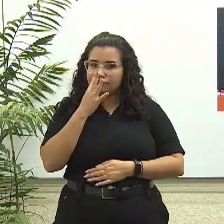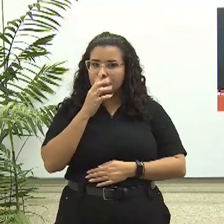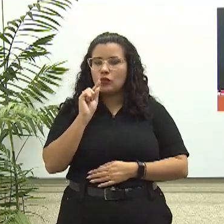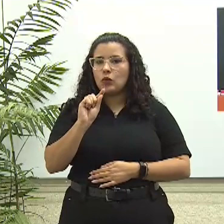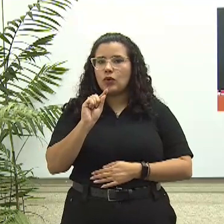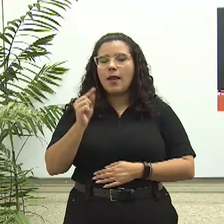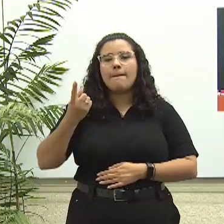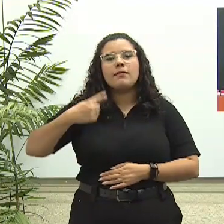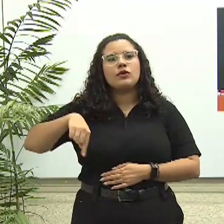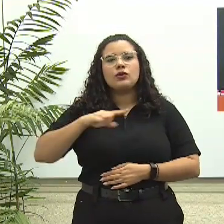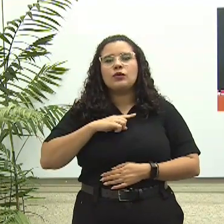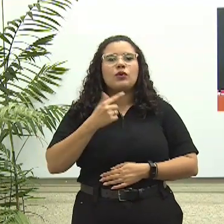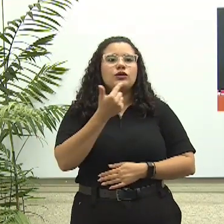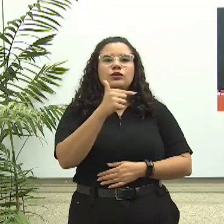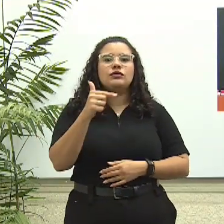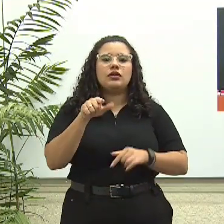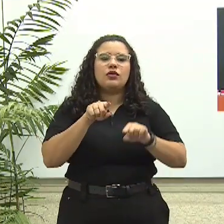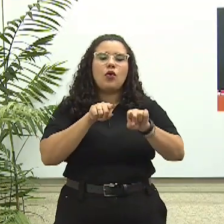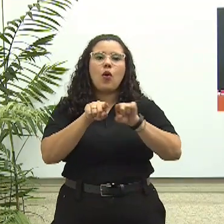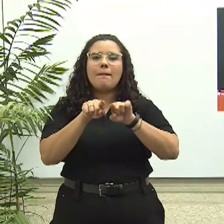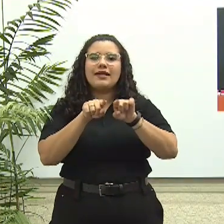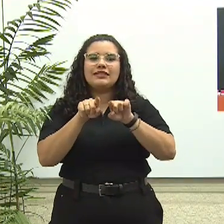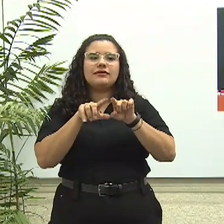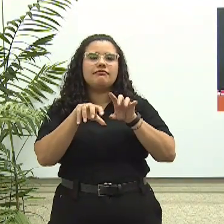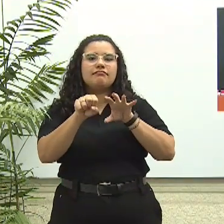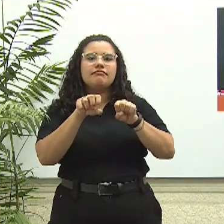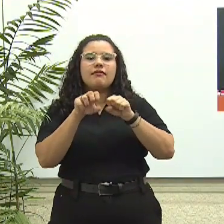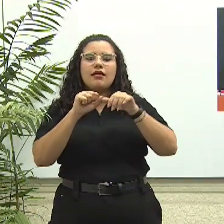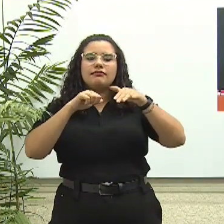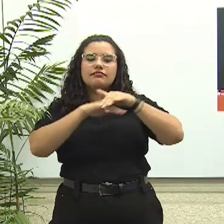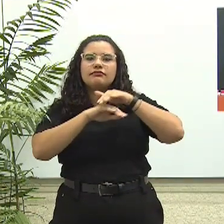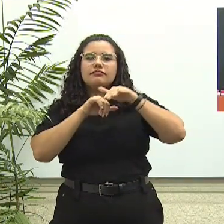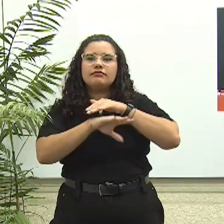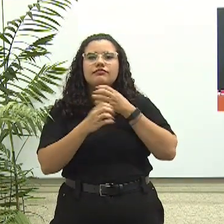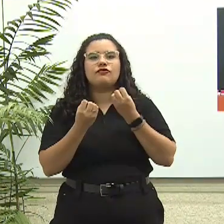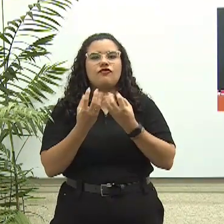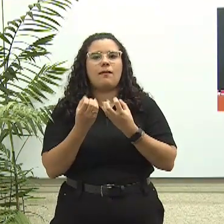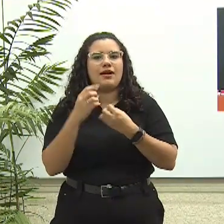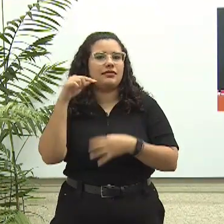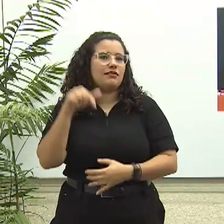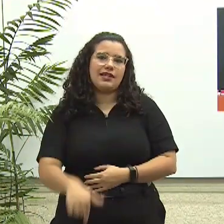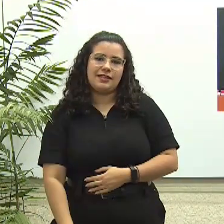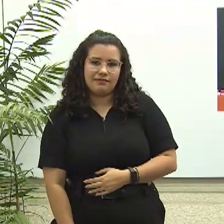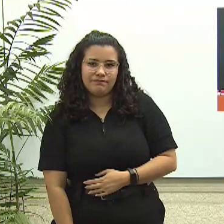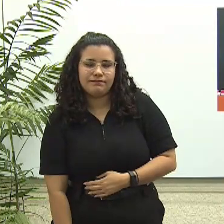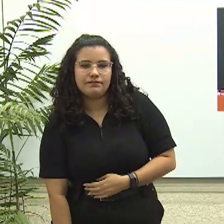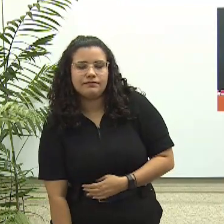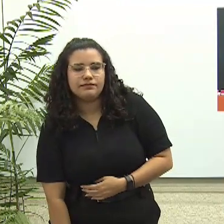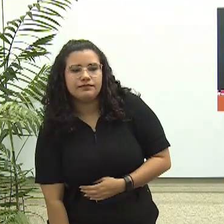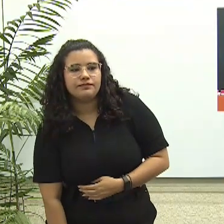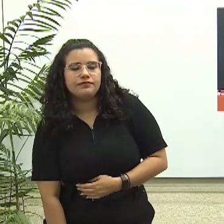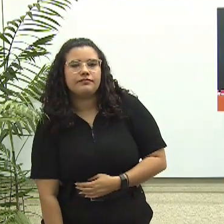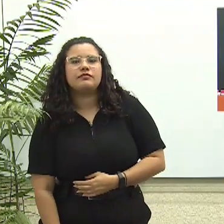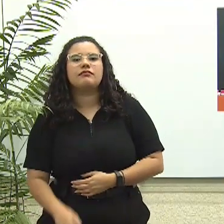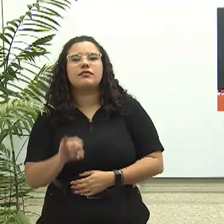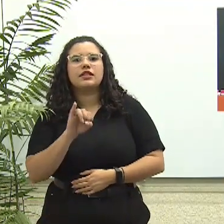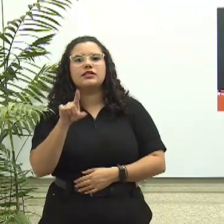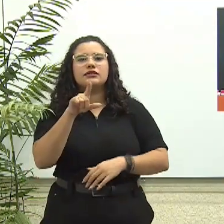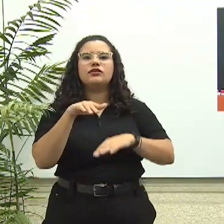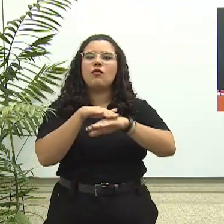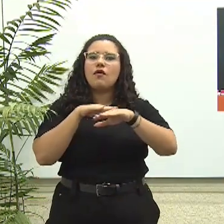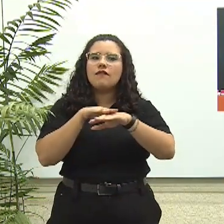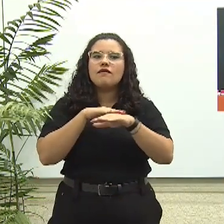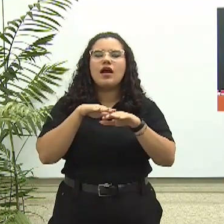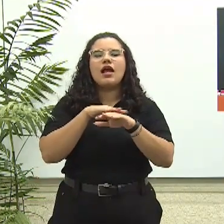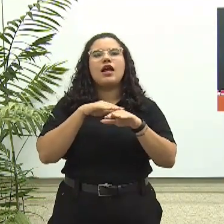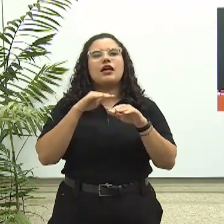somos competitivos para armazenar dados aqui então se você conversar com empresários